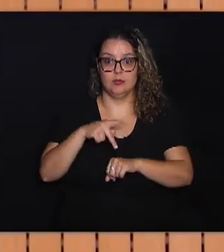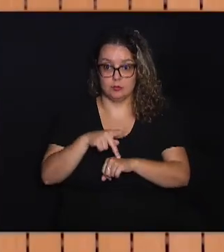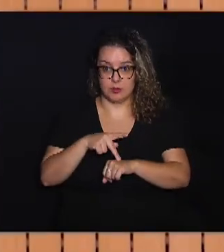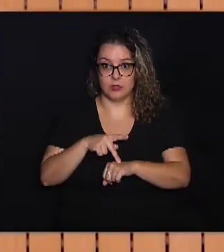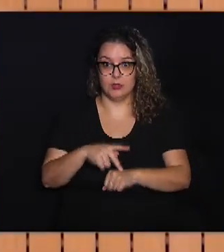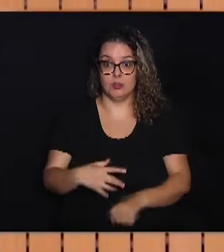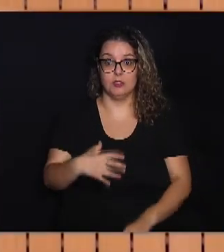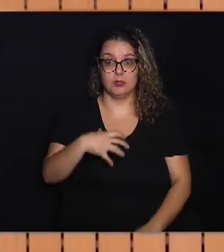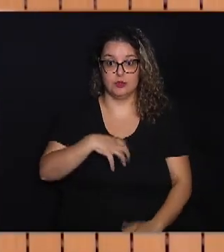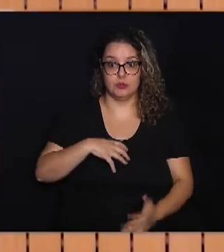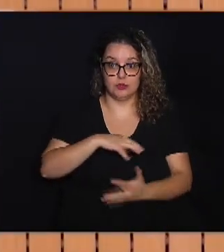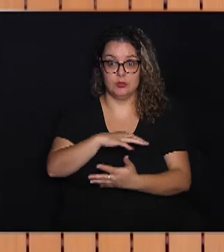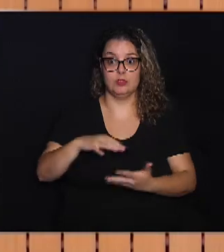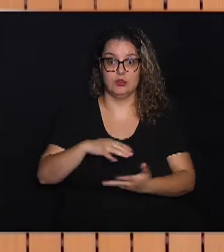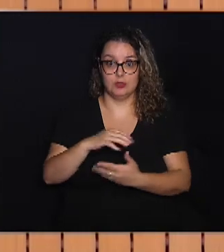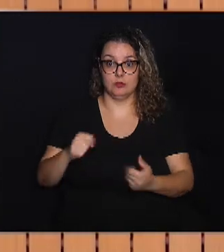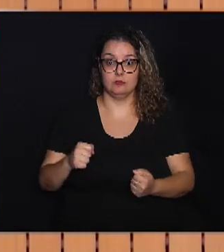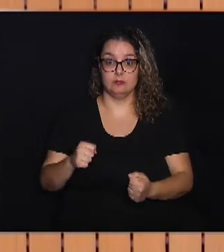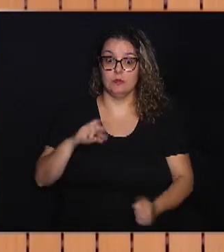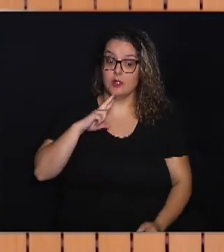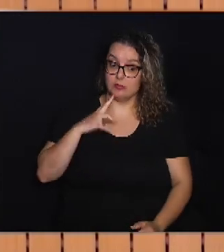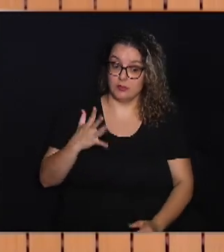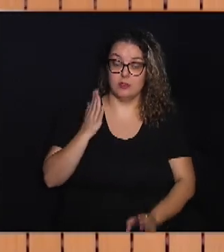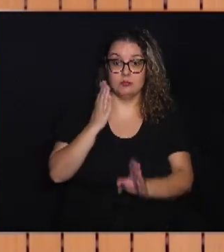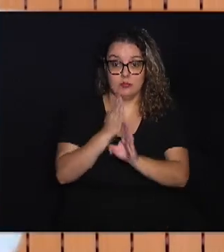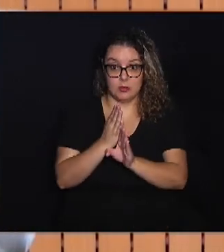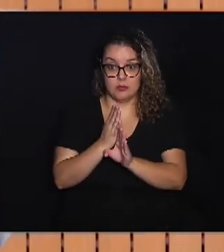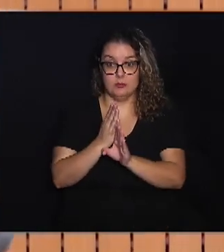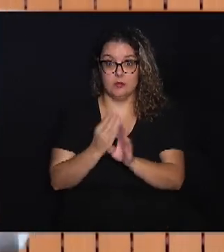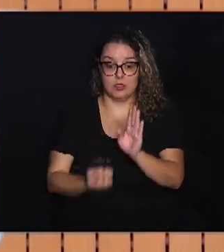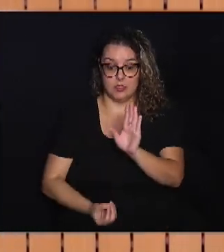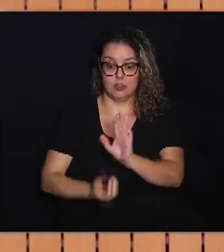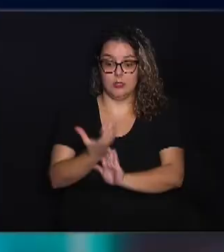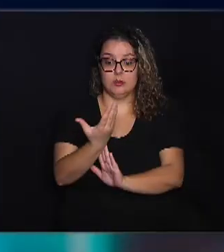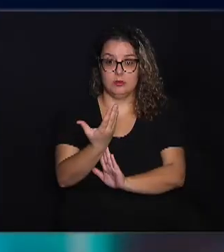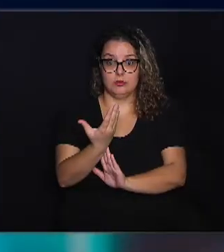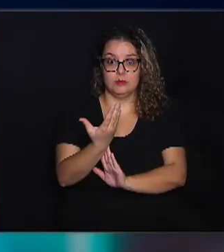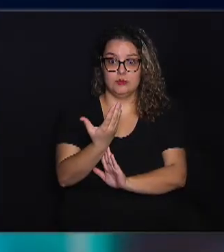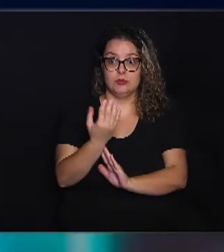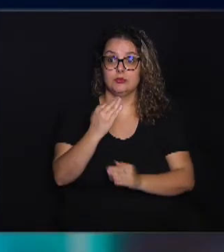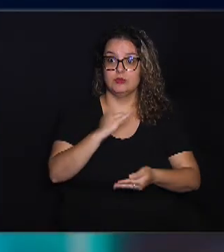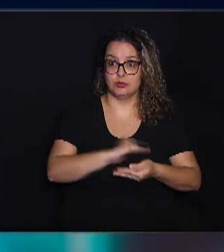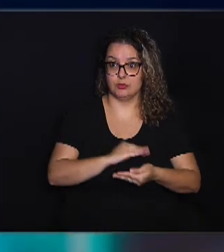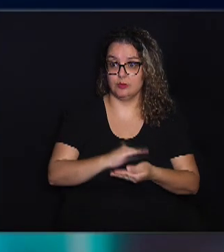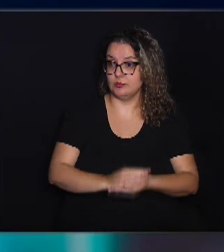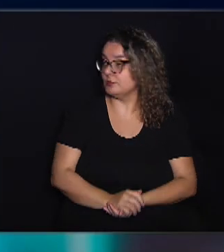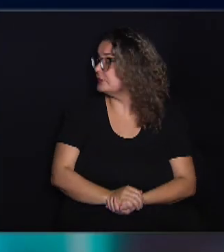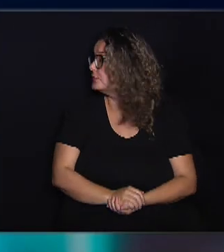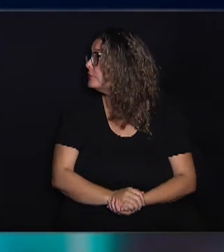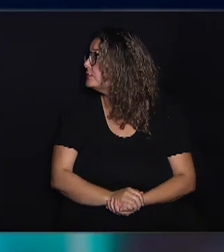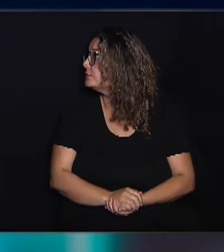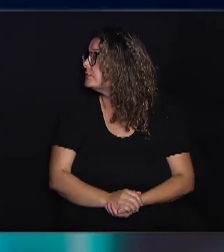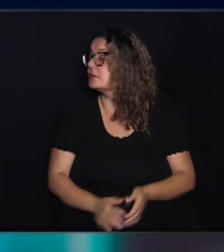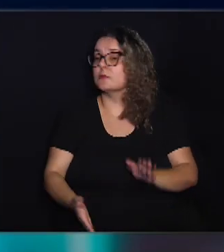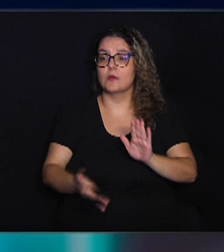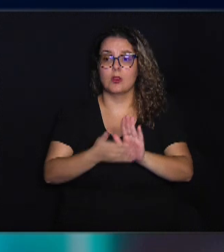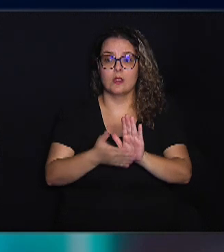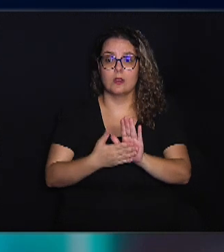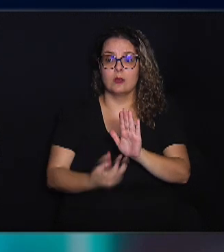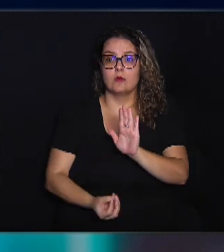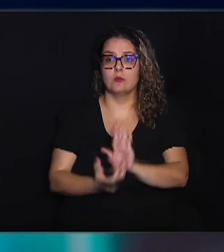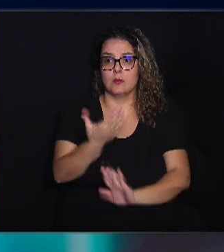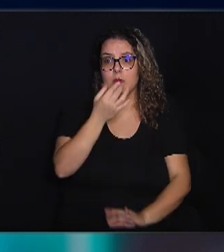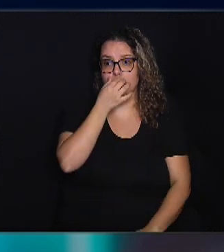maneira sustentável, uma solução encontrada foi a criação de um fundo. Então, a proposta é de constituir um